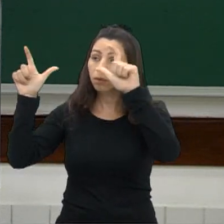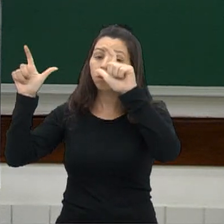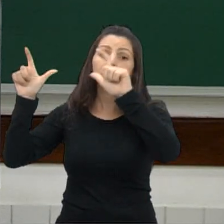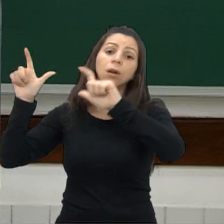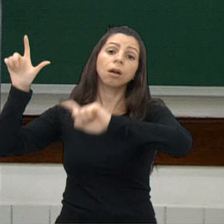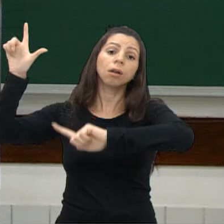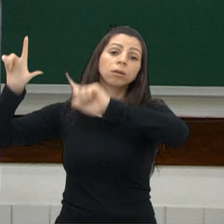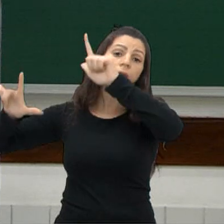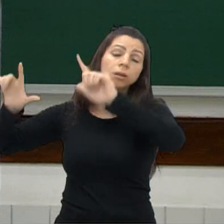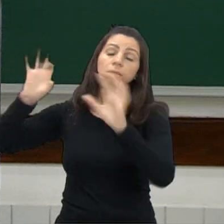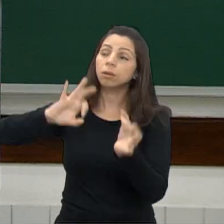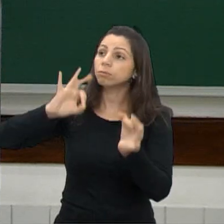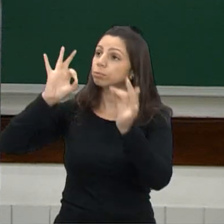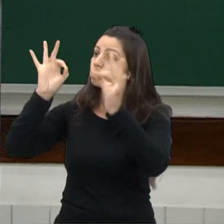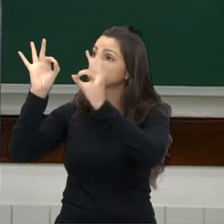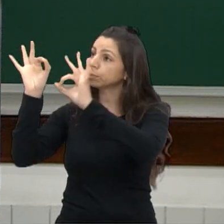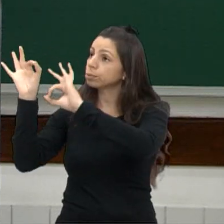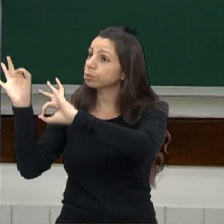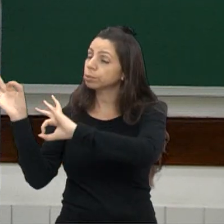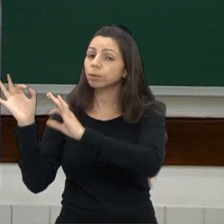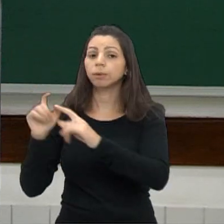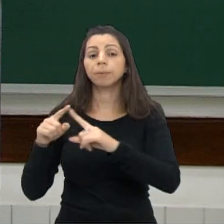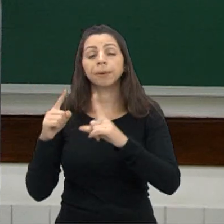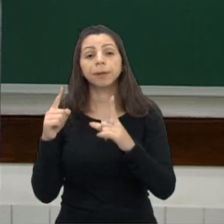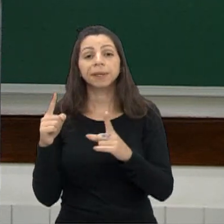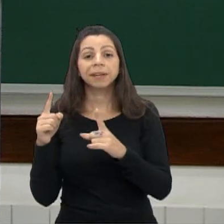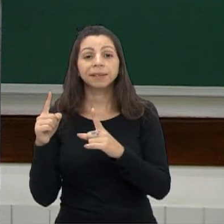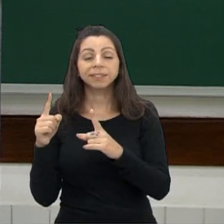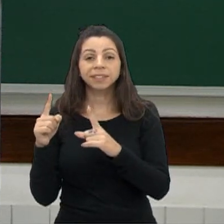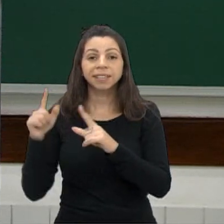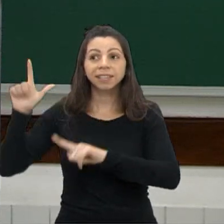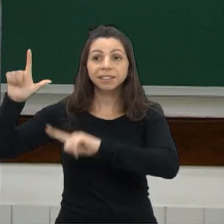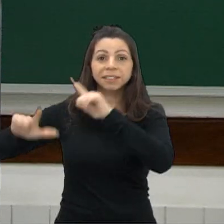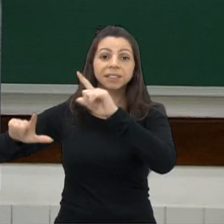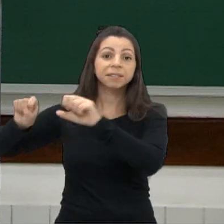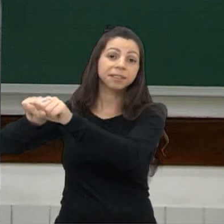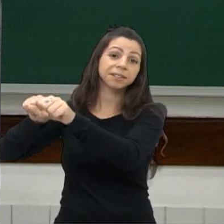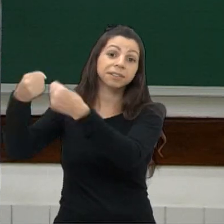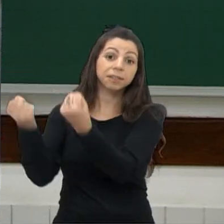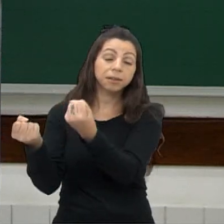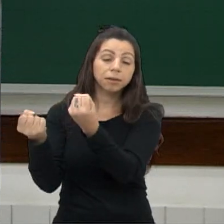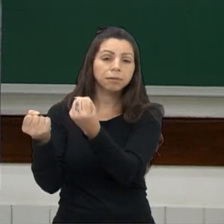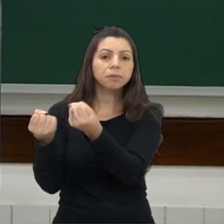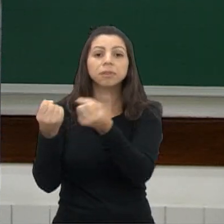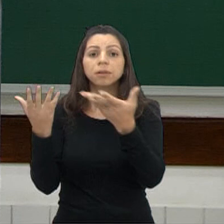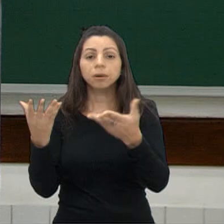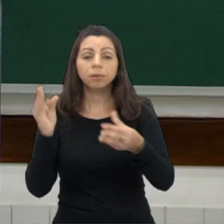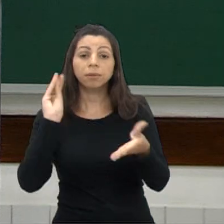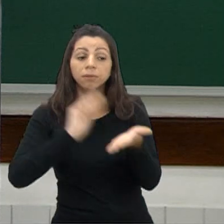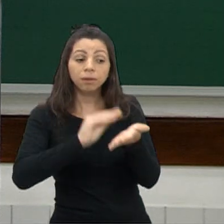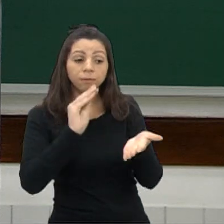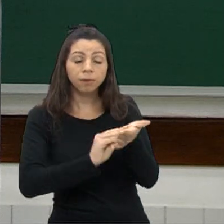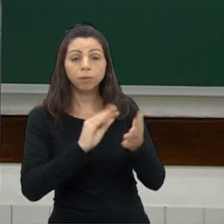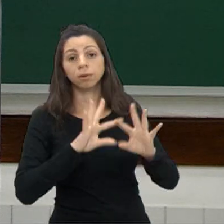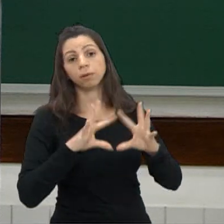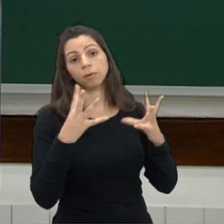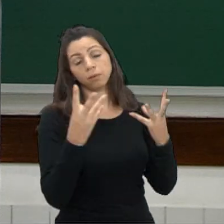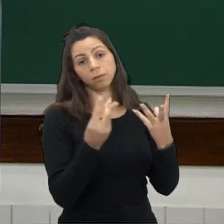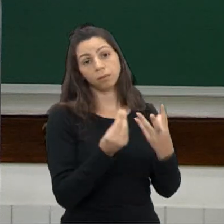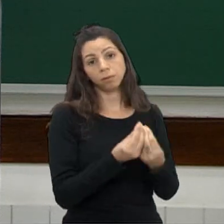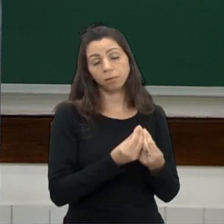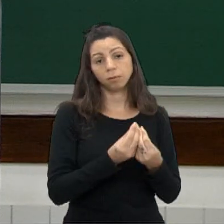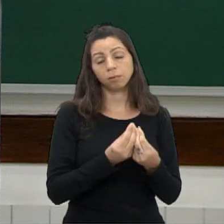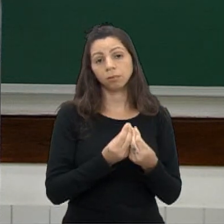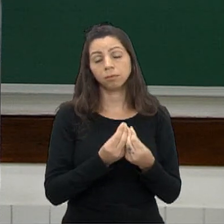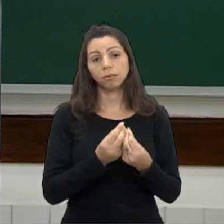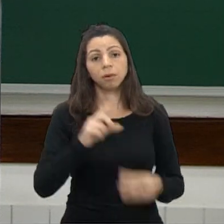enquanto fazem as coisas. Então a TV não está funcionando, algo falta para eles realizarem as